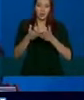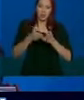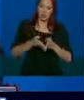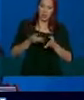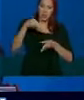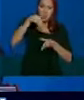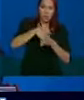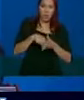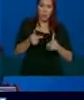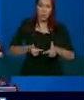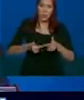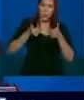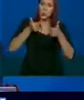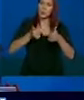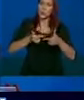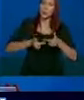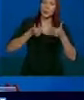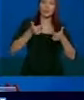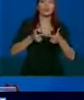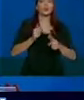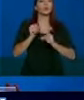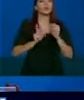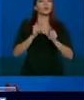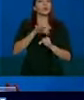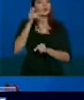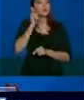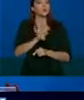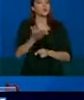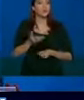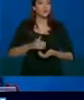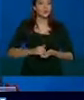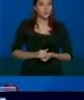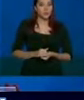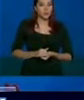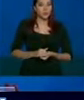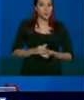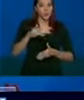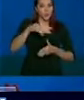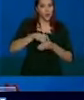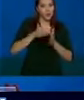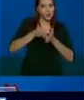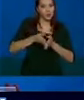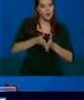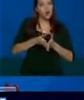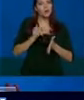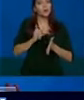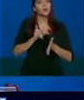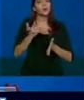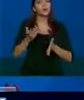bordo. O que nós vamos conseguir com uma luta a bordo desse barco?